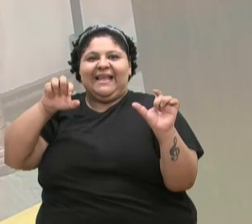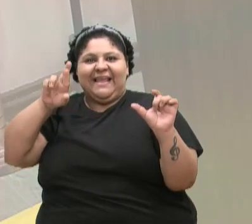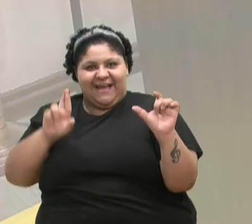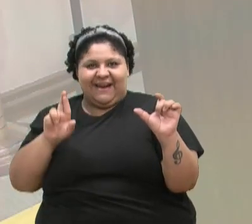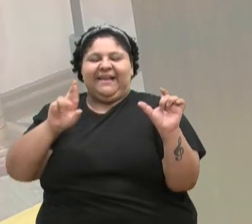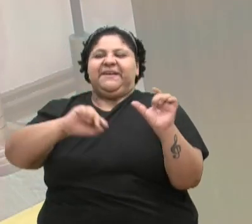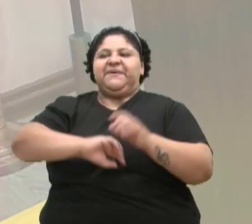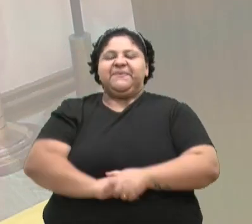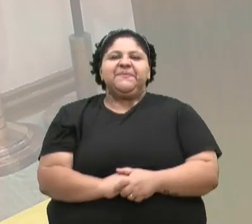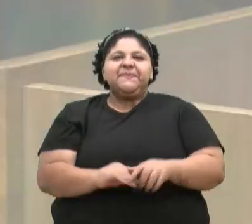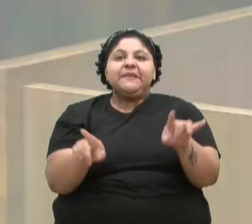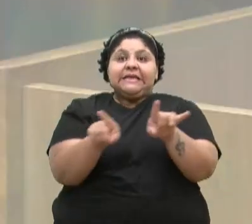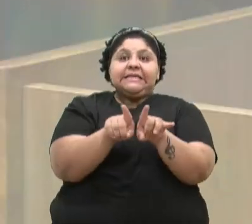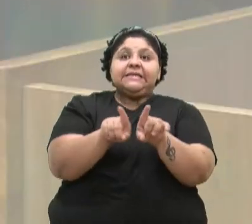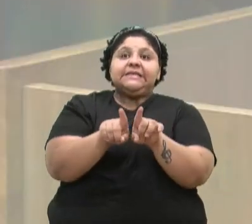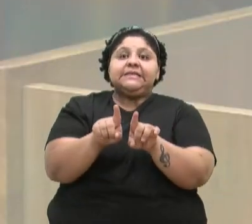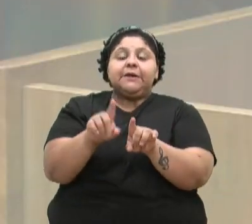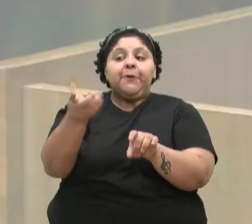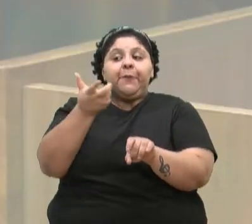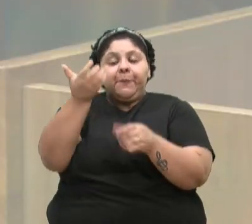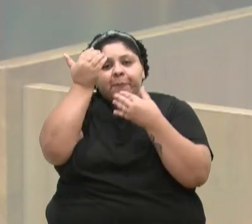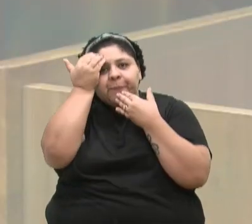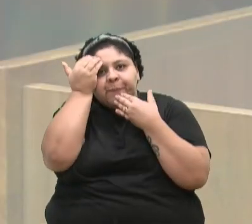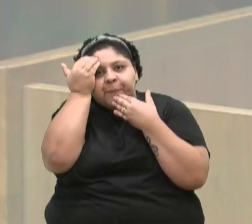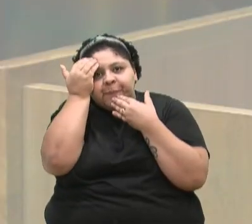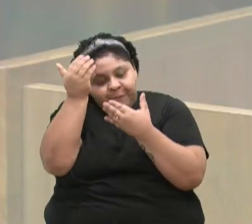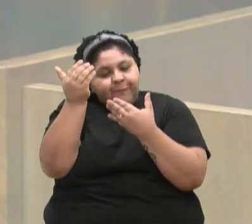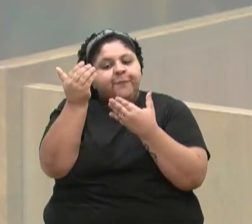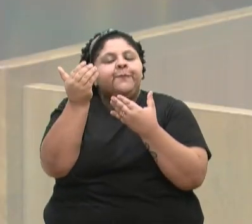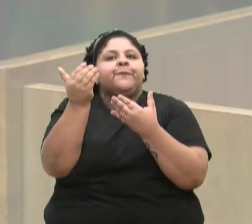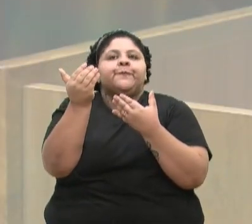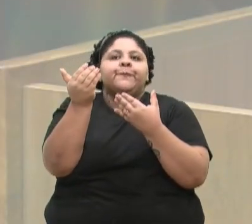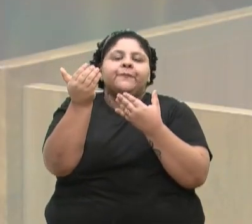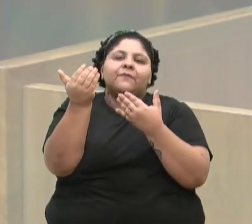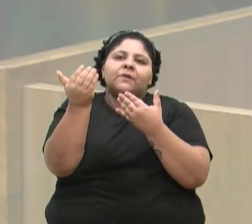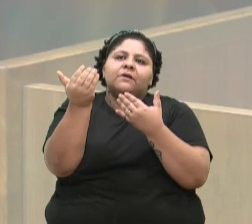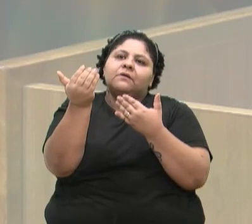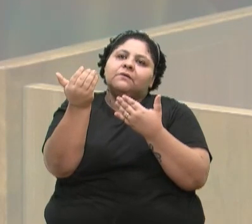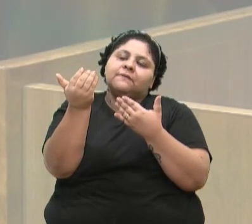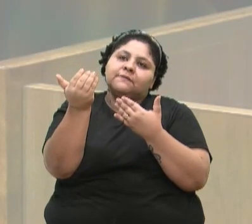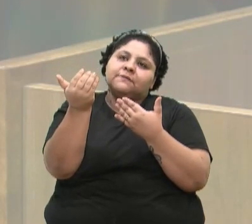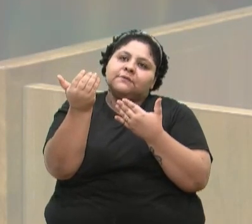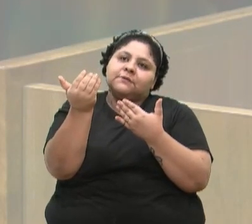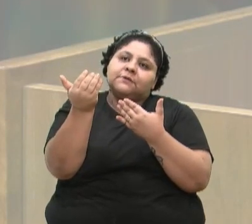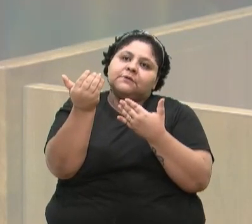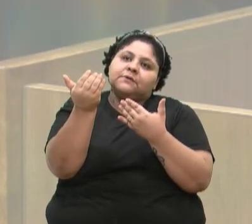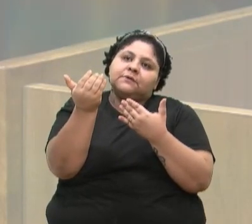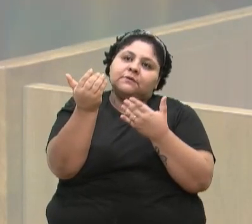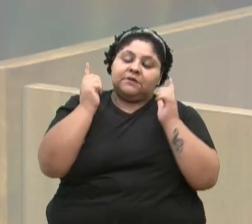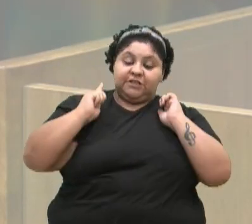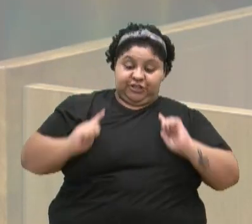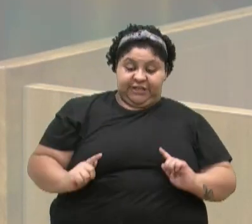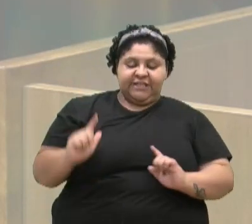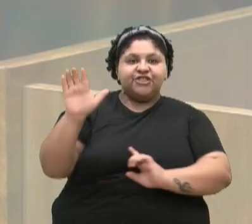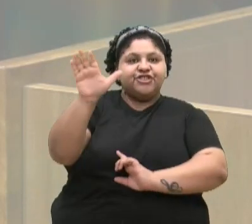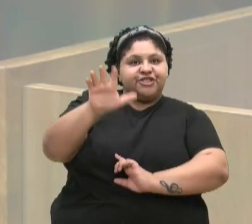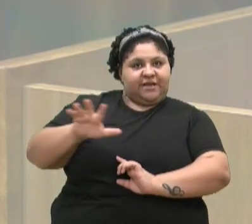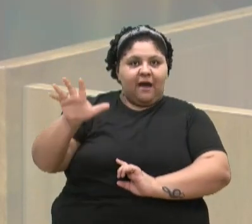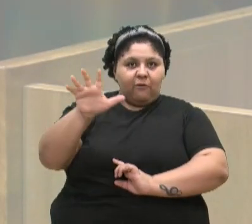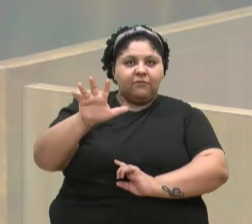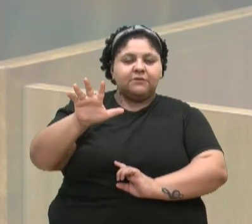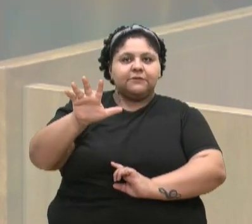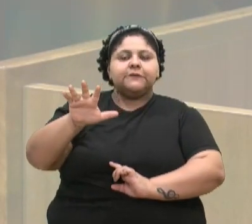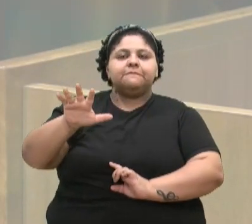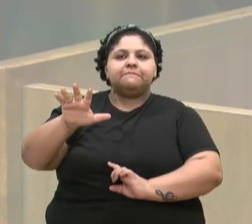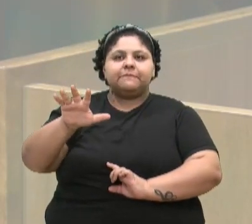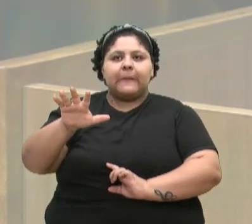E também quero agradecer de forma muito especial a nossa gerente-geral,